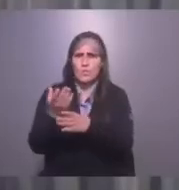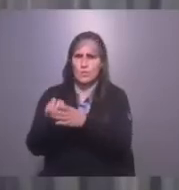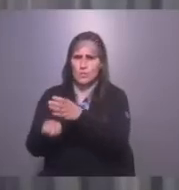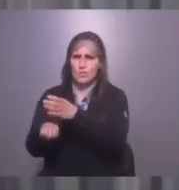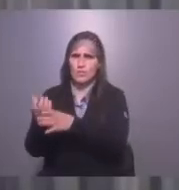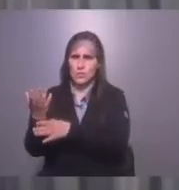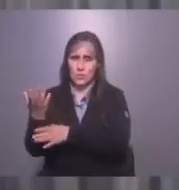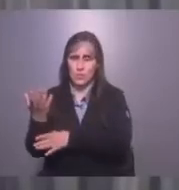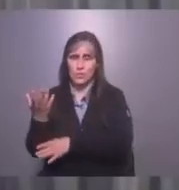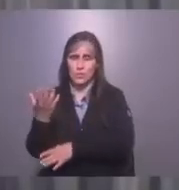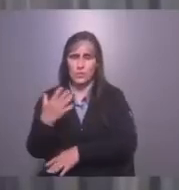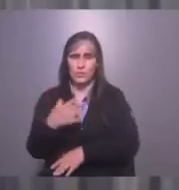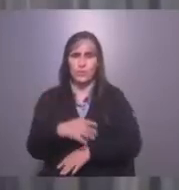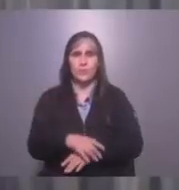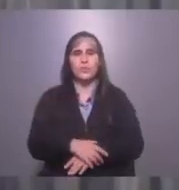frutos.